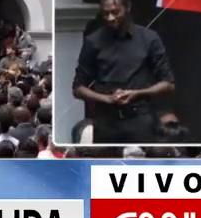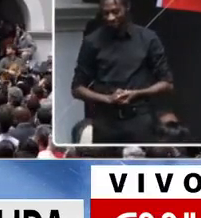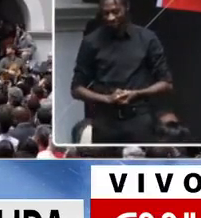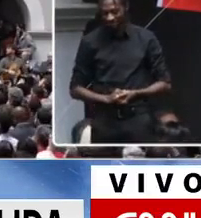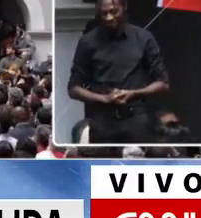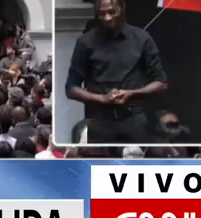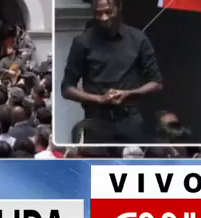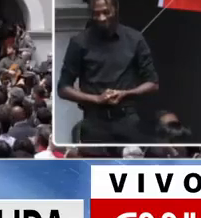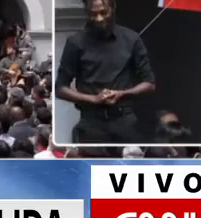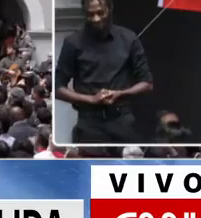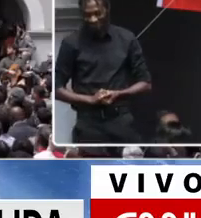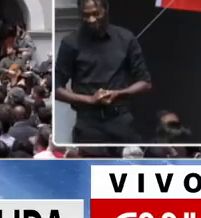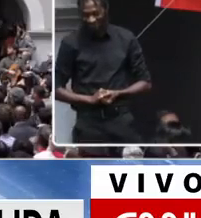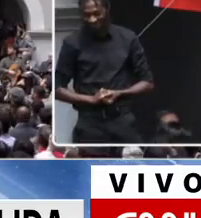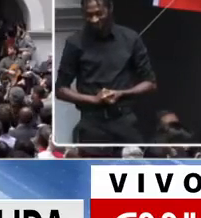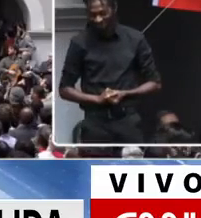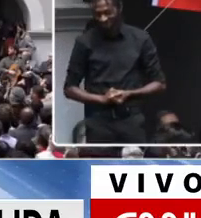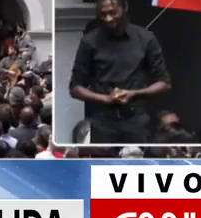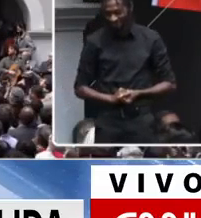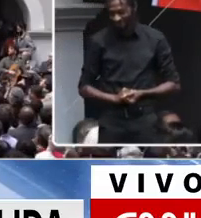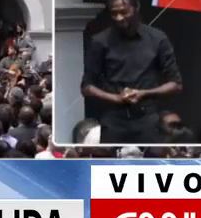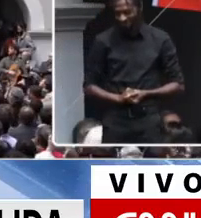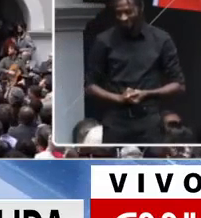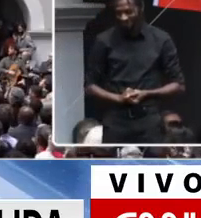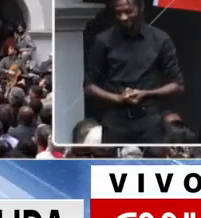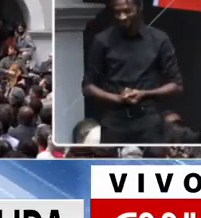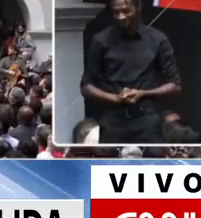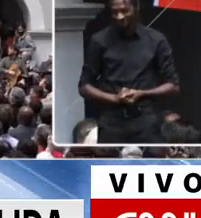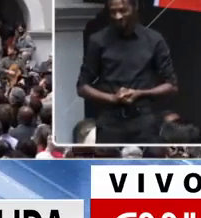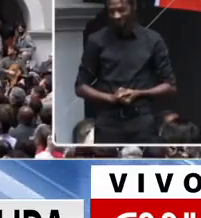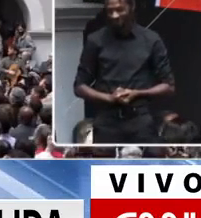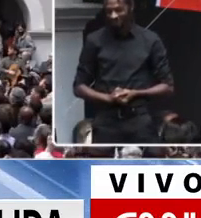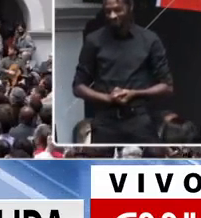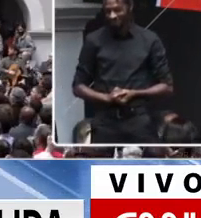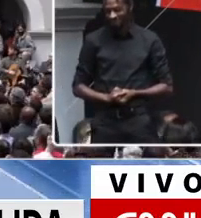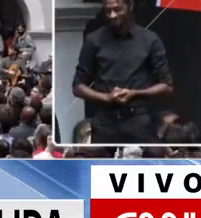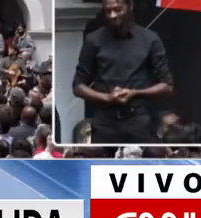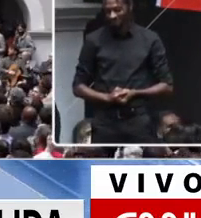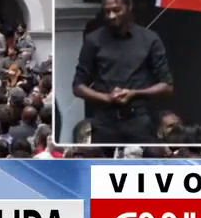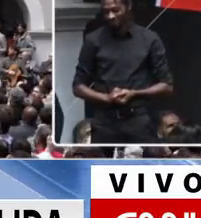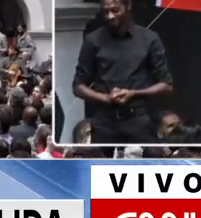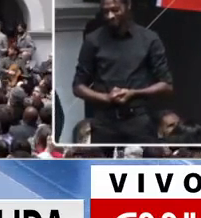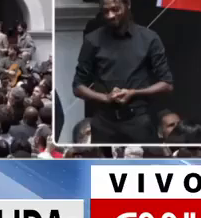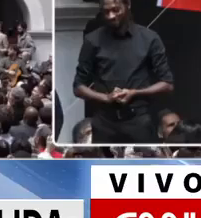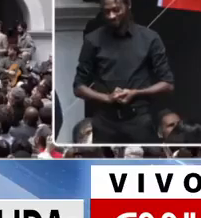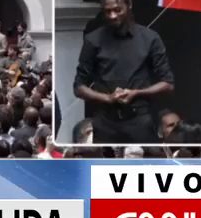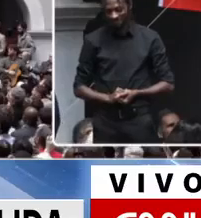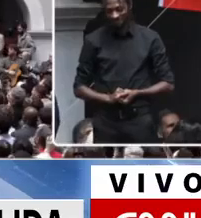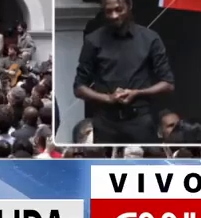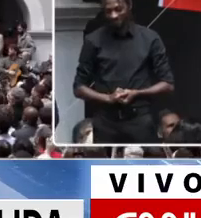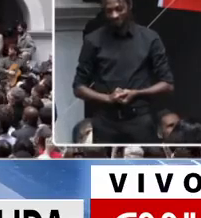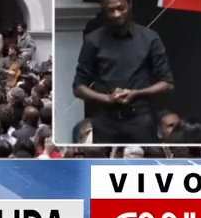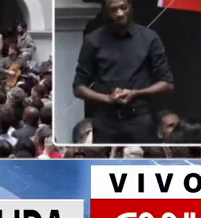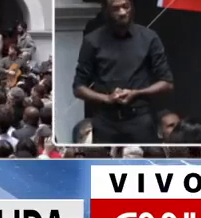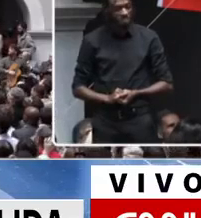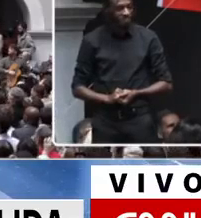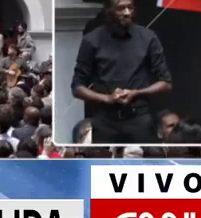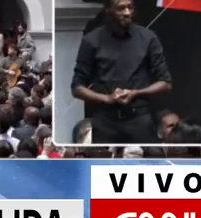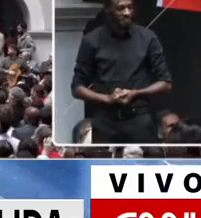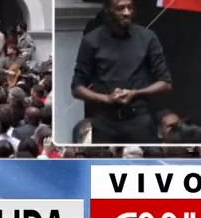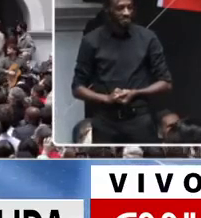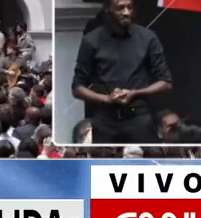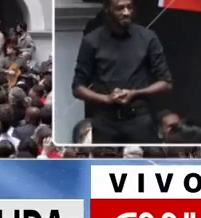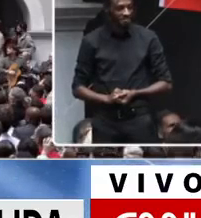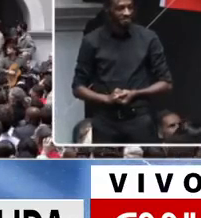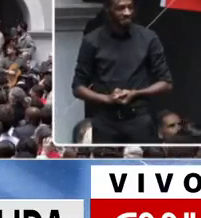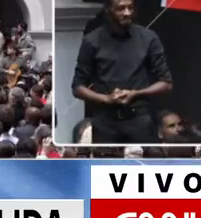e Estado de Direito sempre. É um discurso de uma carta que também você viu aqui na CNN Brasil. Essa carta também foi antecipada aqui